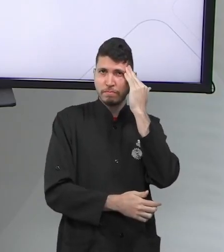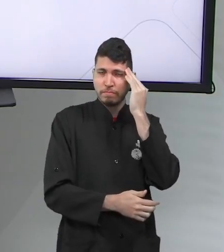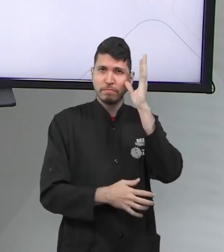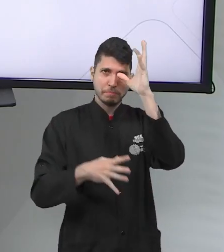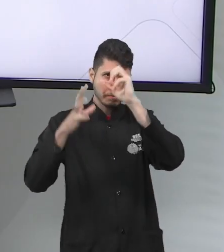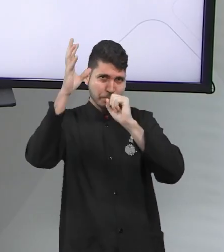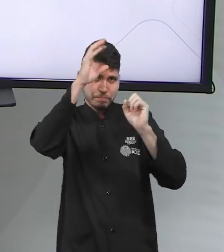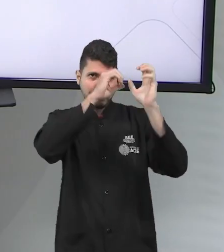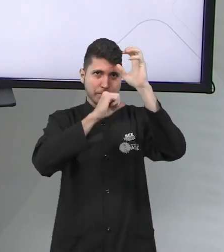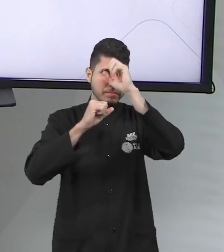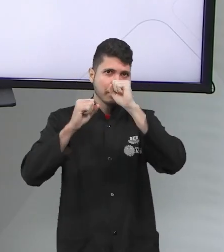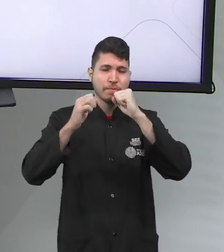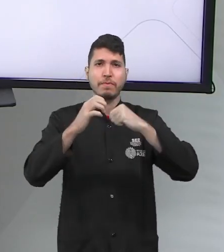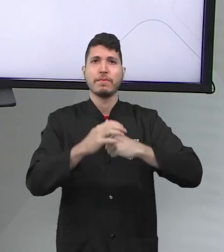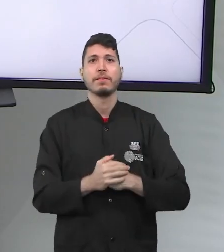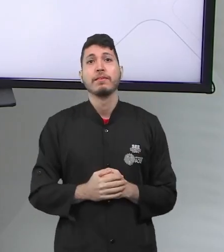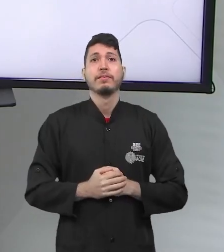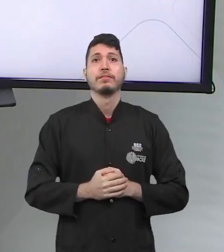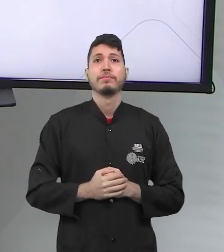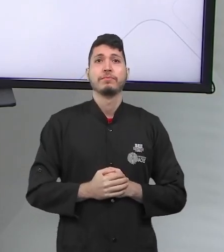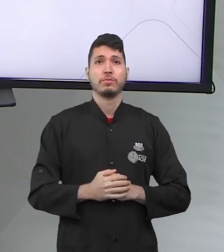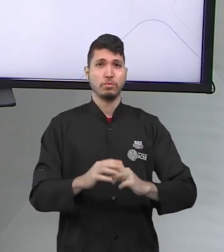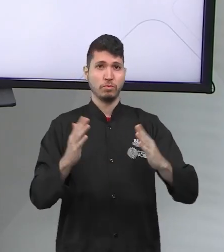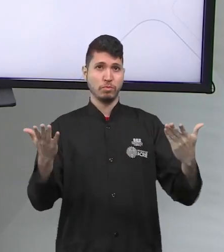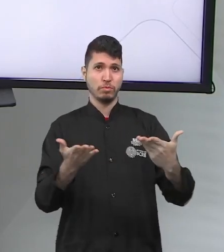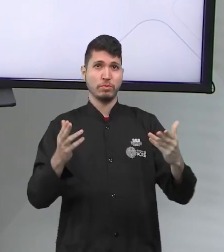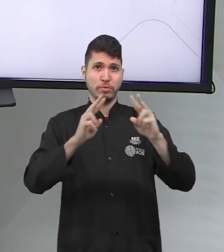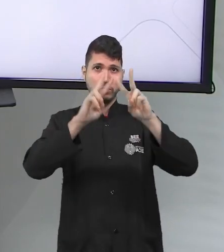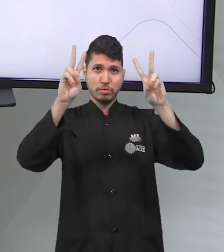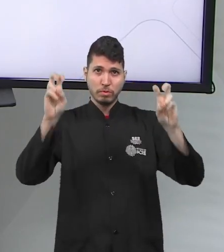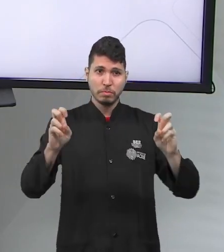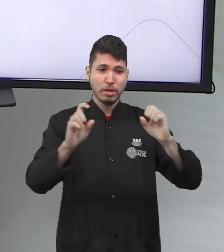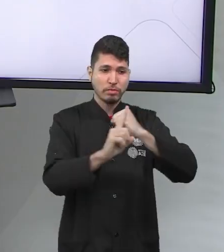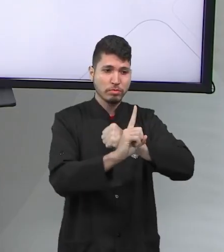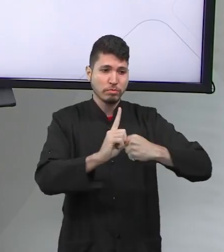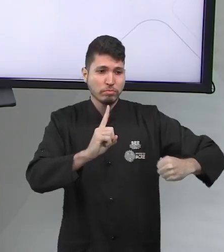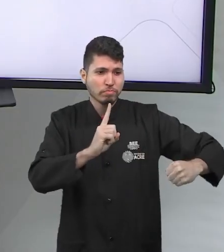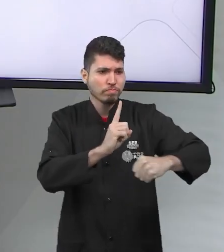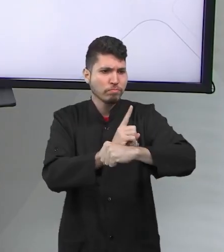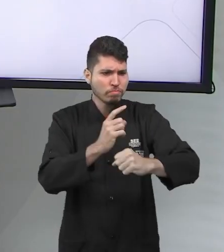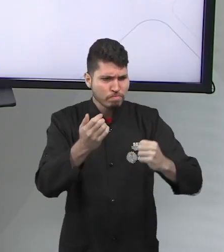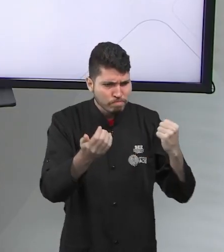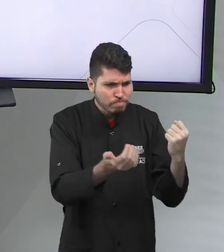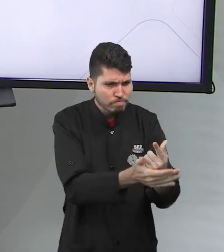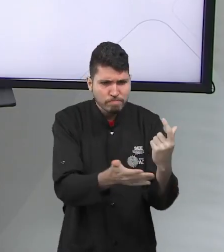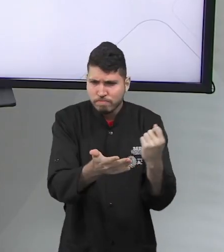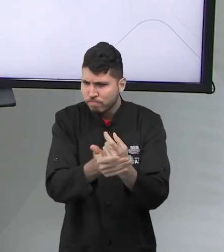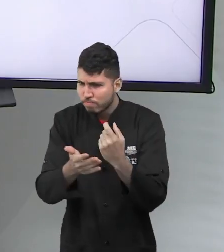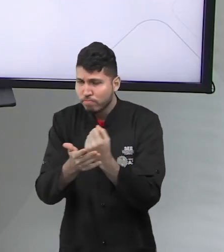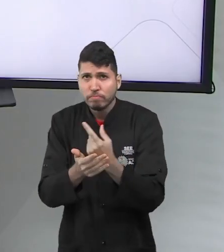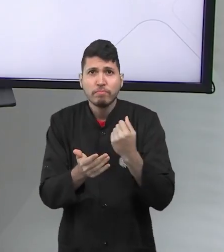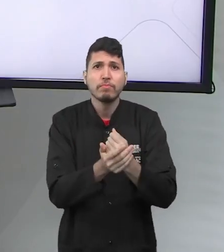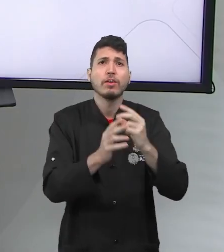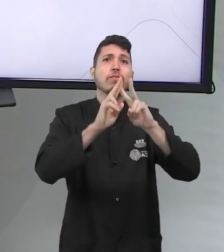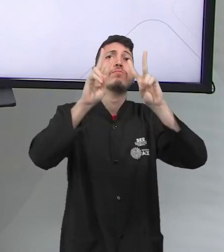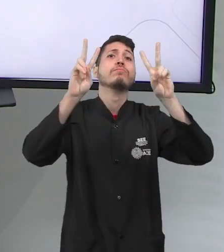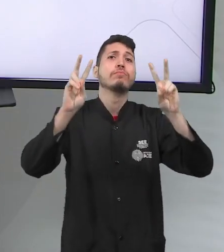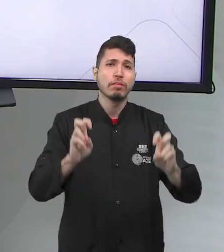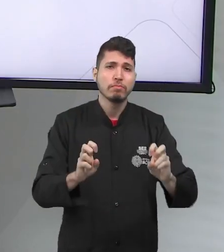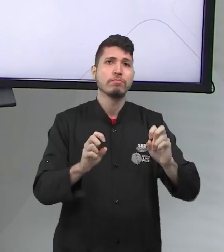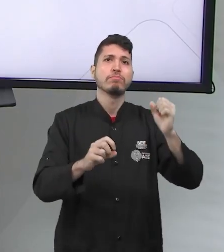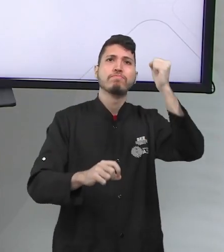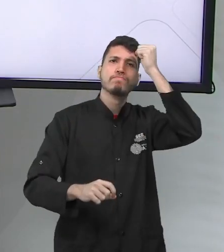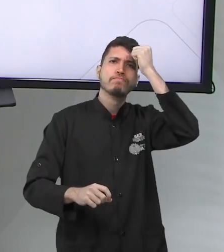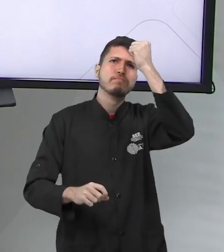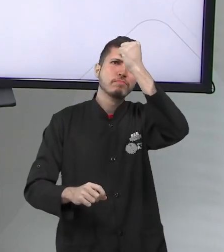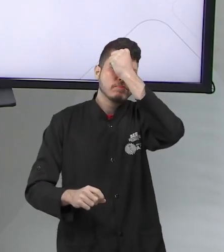iremos tratar a respeito da sociedade de consumo, um tema abordado na sociologia e